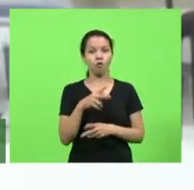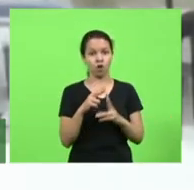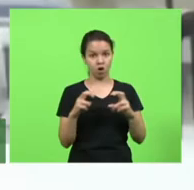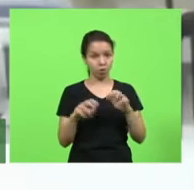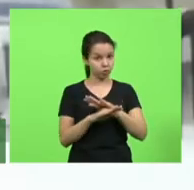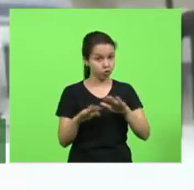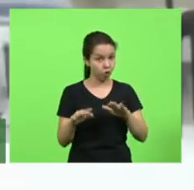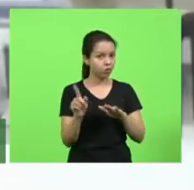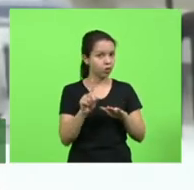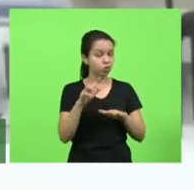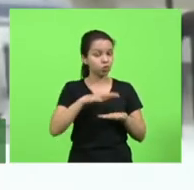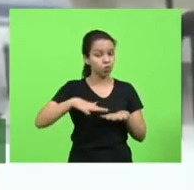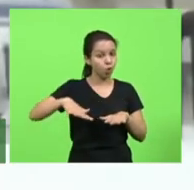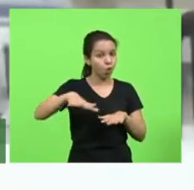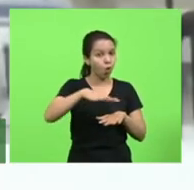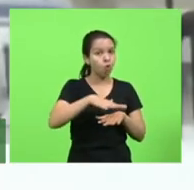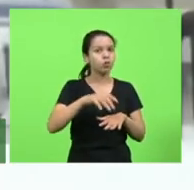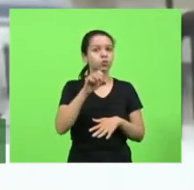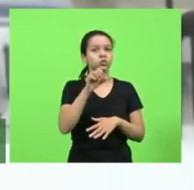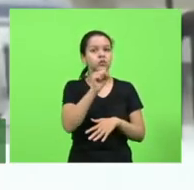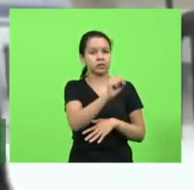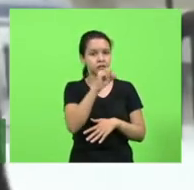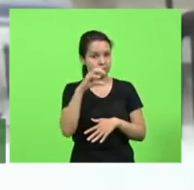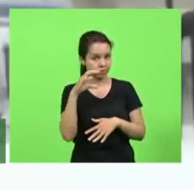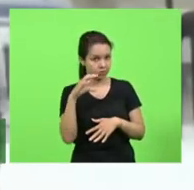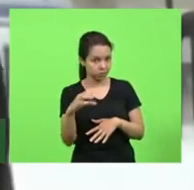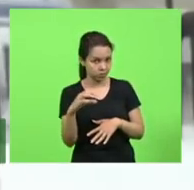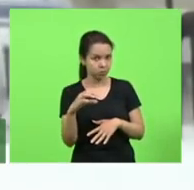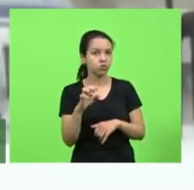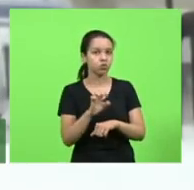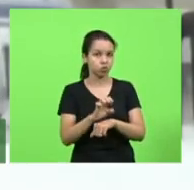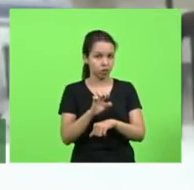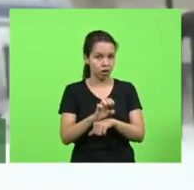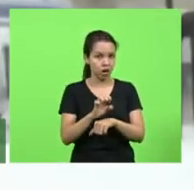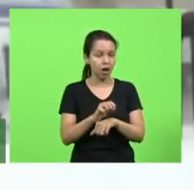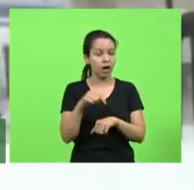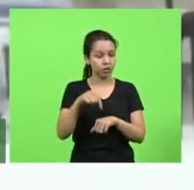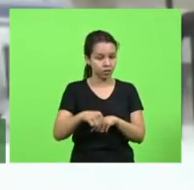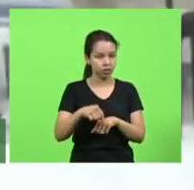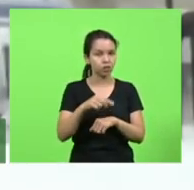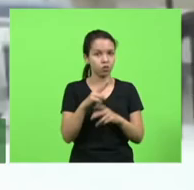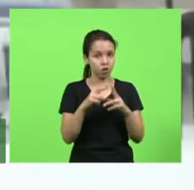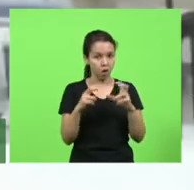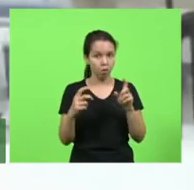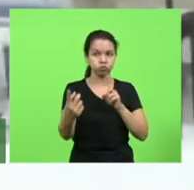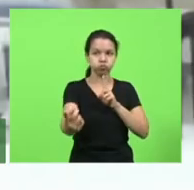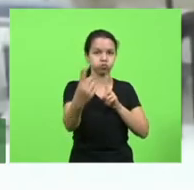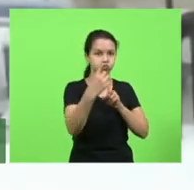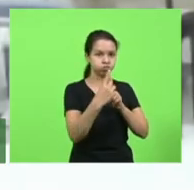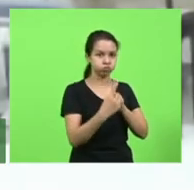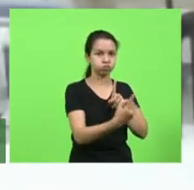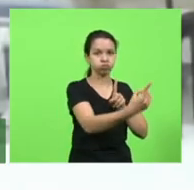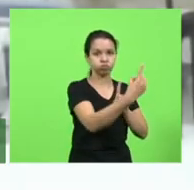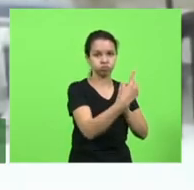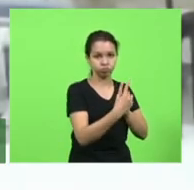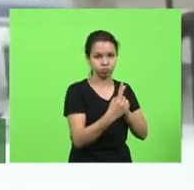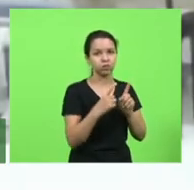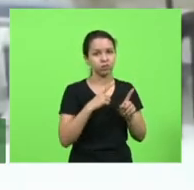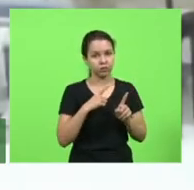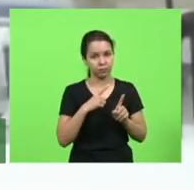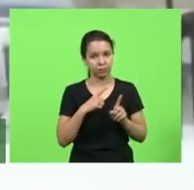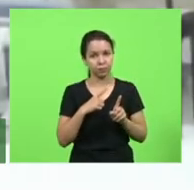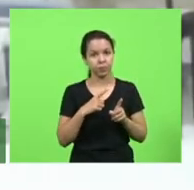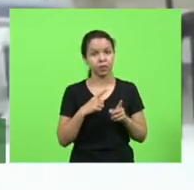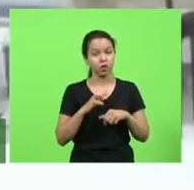Santa Catarina procuram a nossa entidade aqui em Floripa. Então, assim, a esclerose múltipla é uma